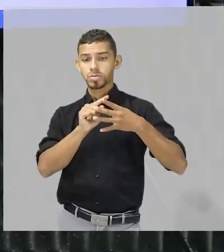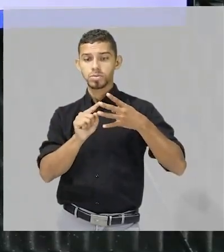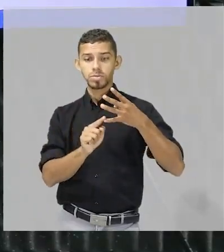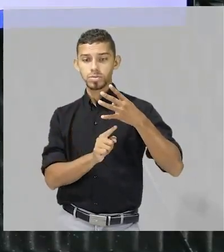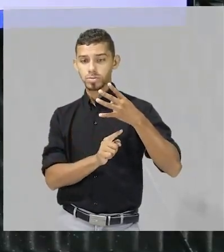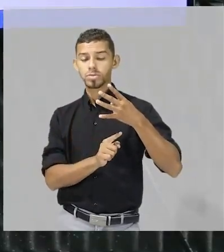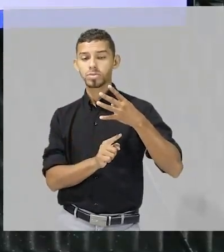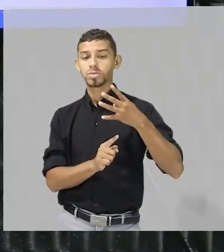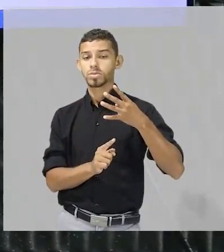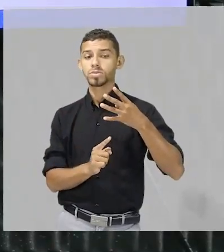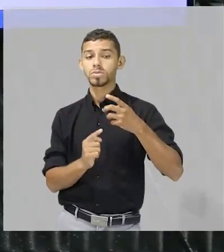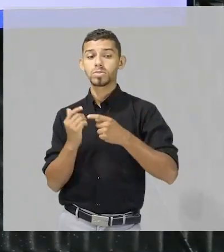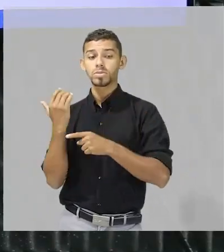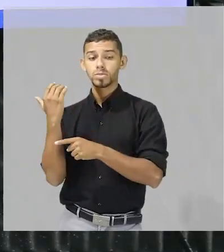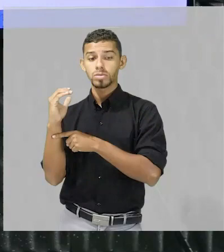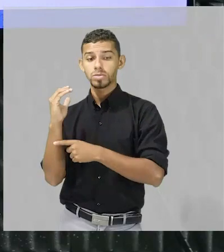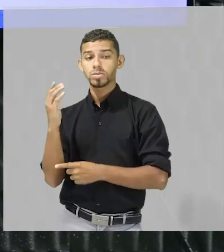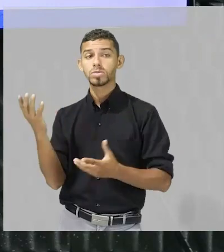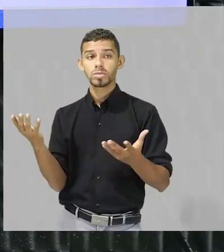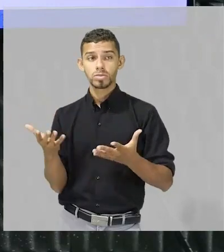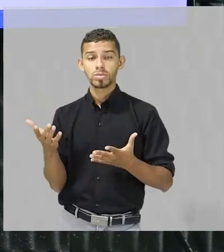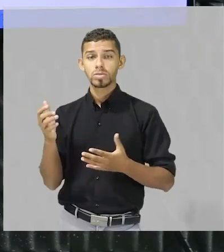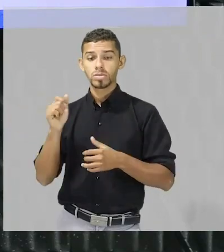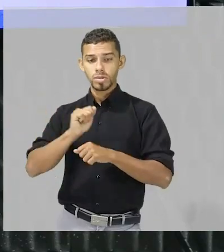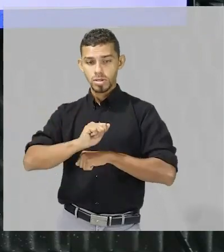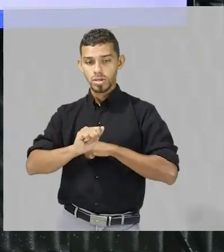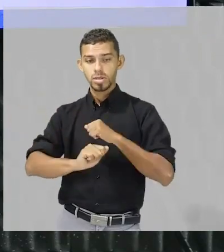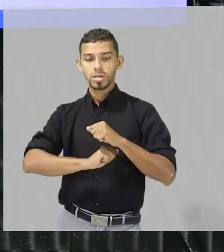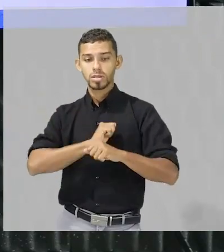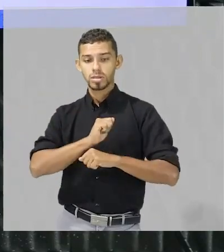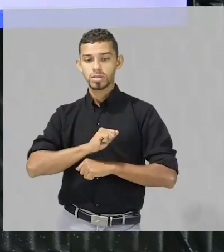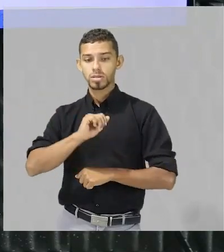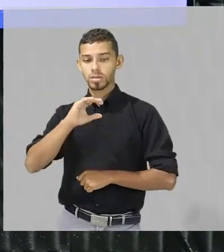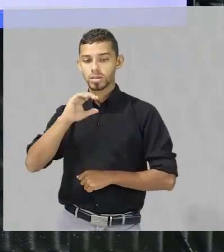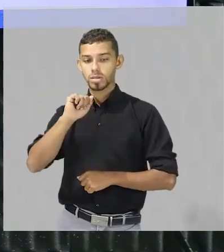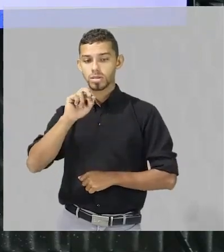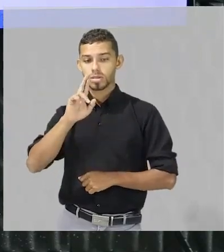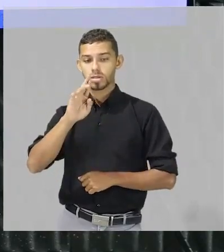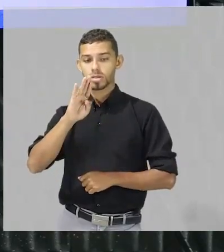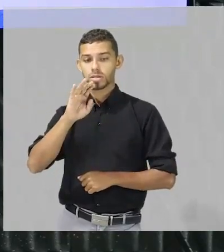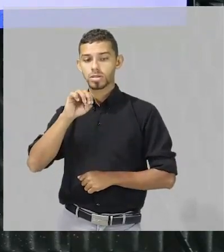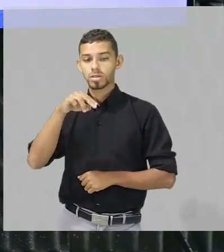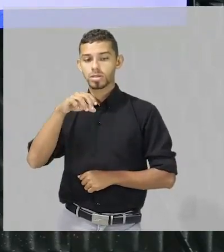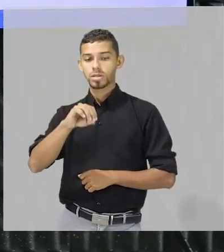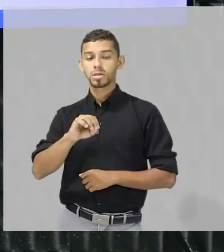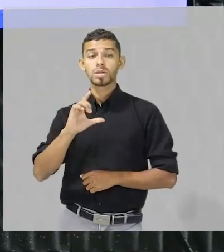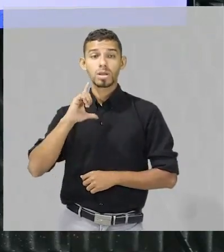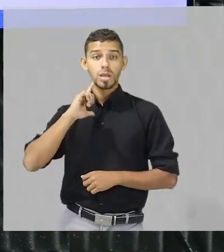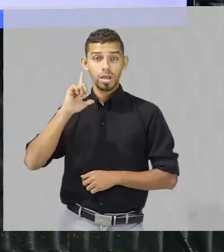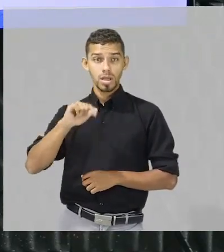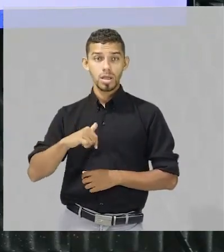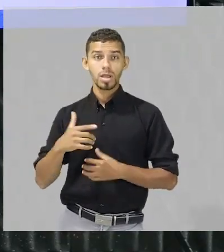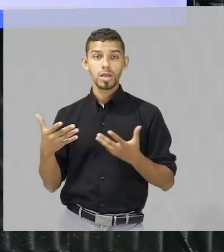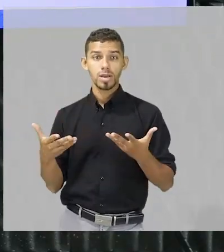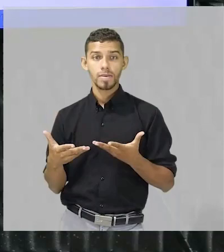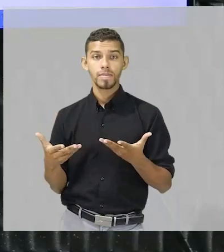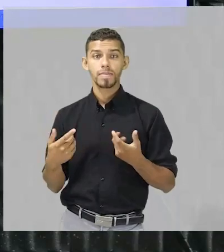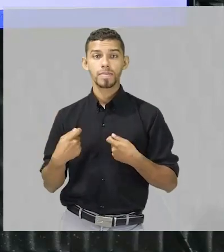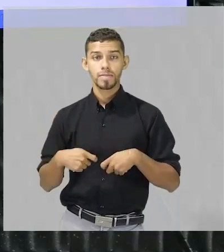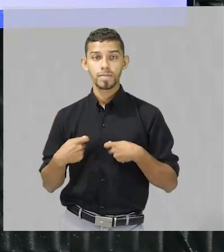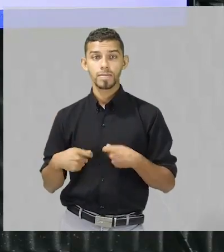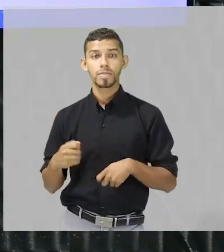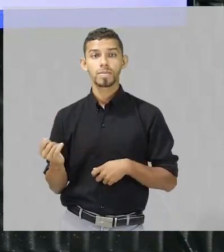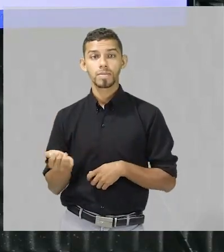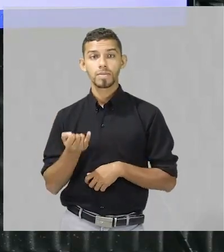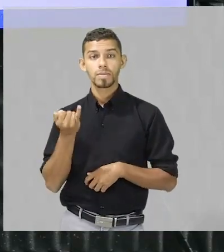na cadeia carbônica, somente átomos de carbono. Então, São essas as condições